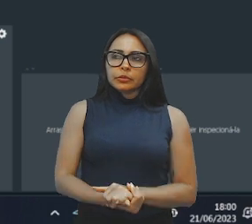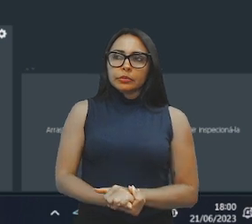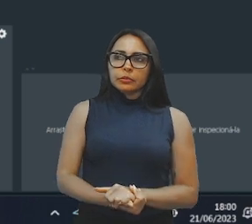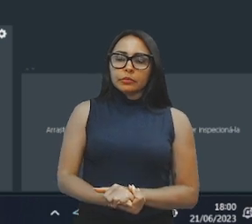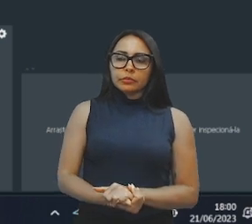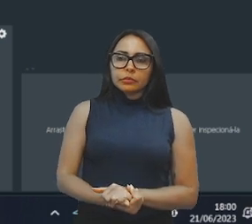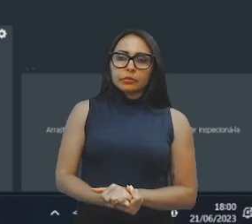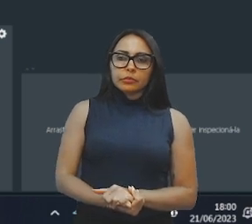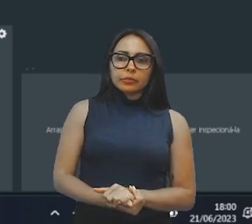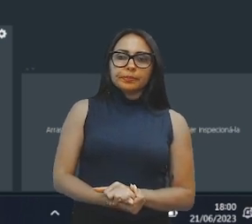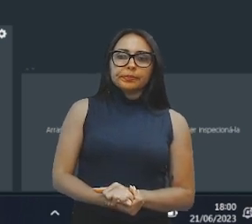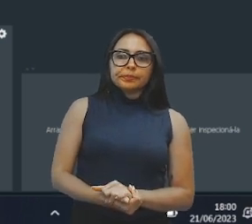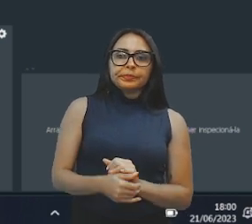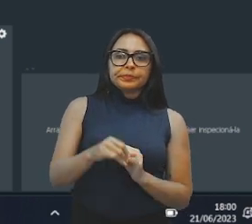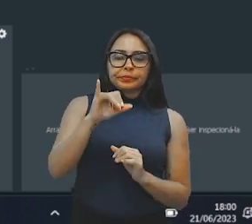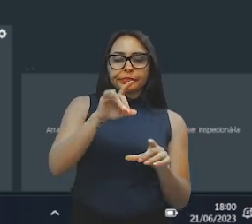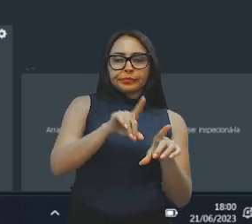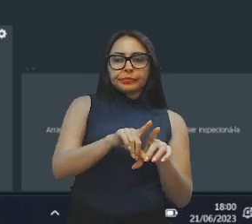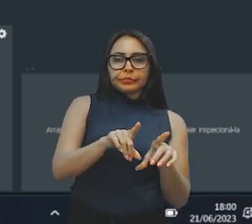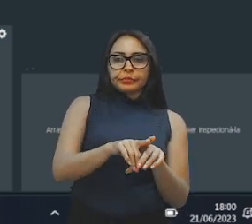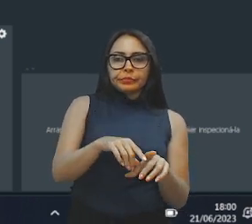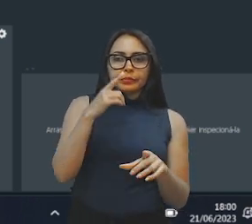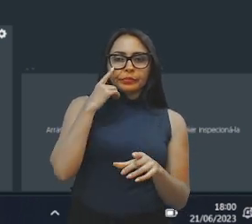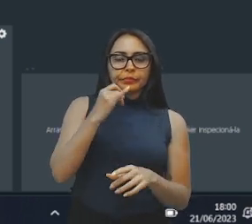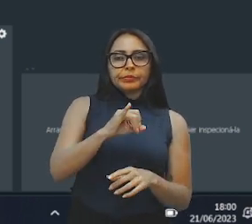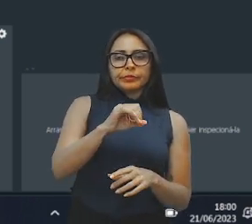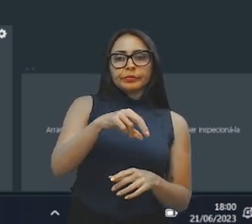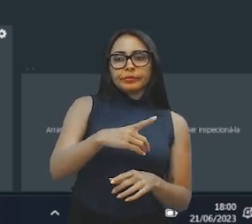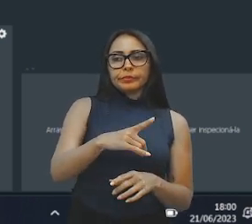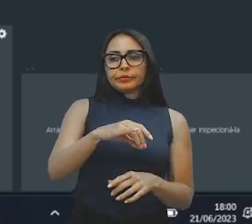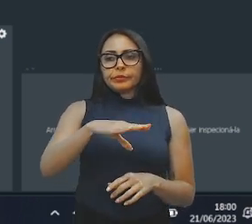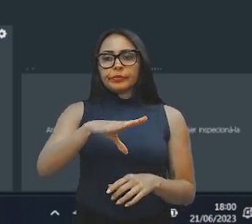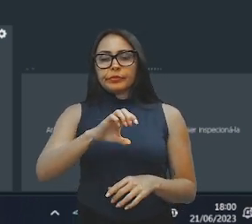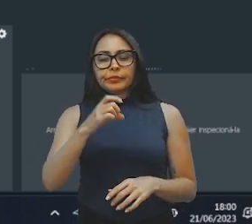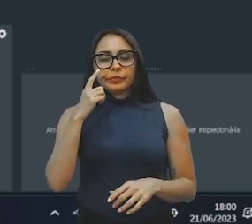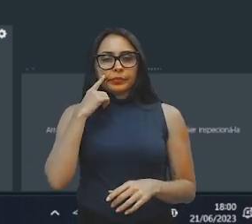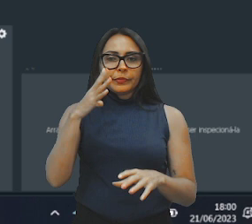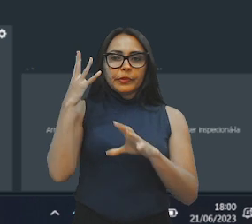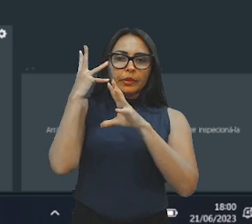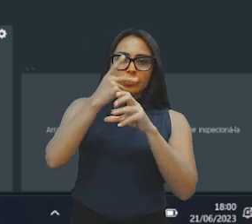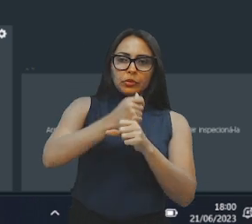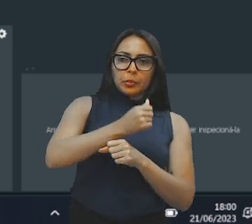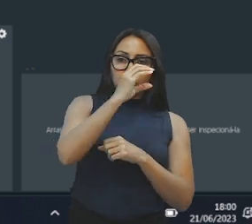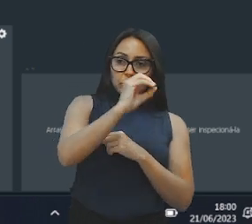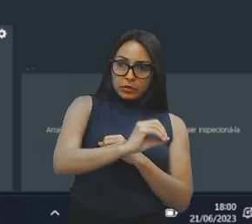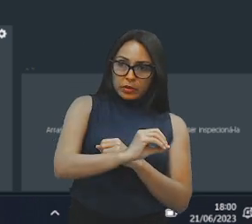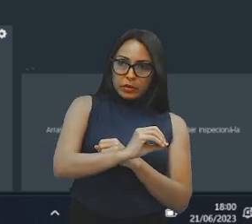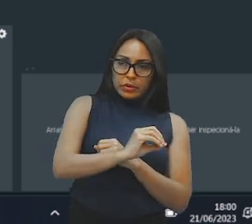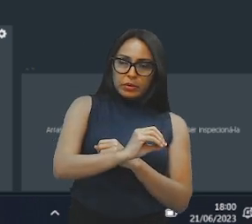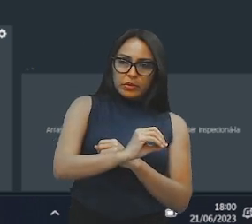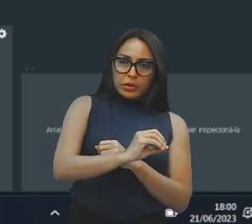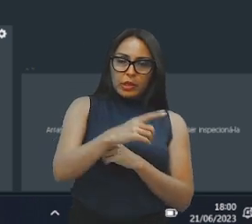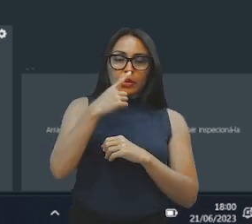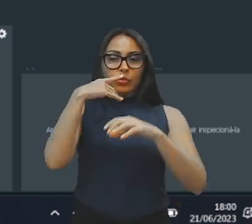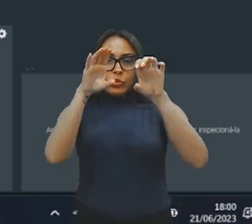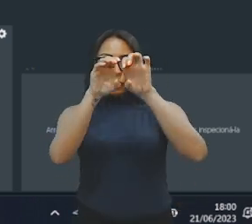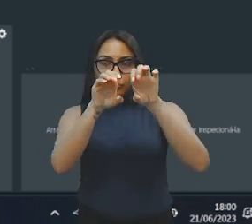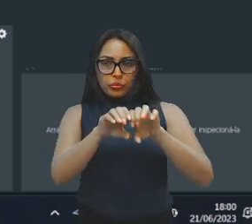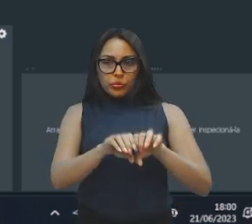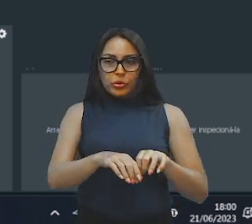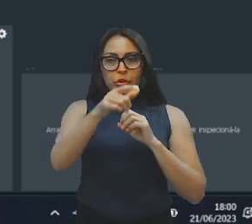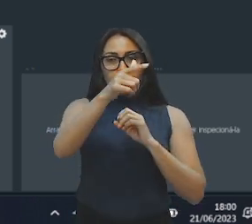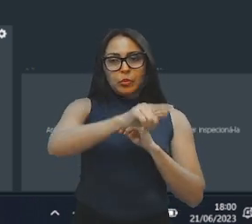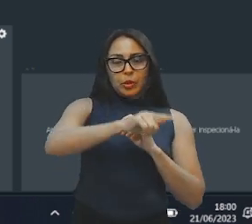inteiro, que é um índice. Eu inicializo soma com 0, entro numa estrutura de repetição